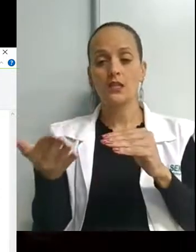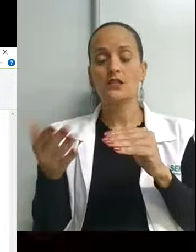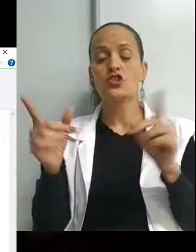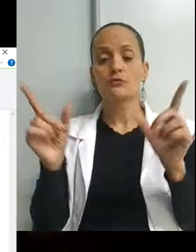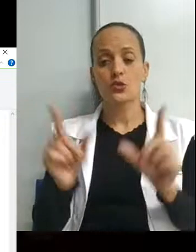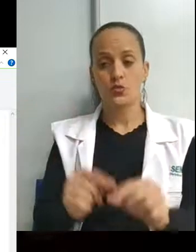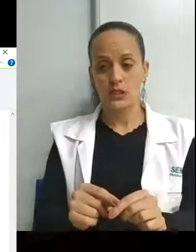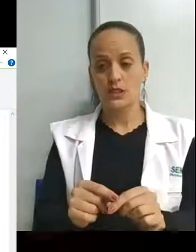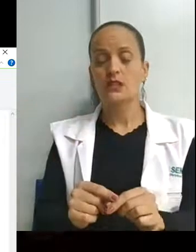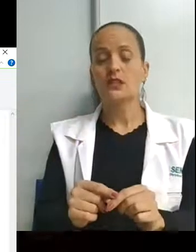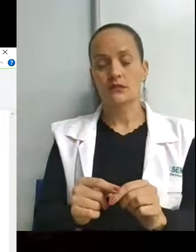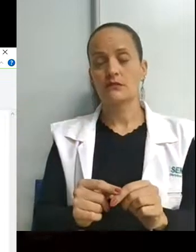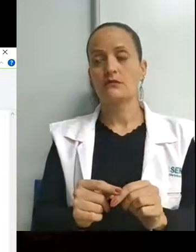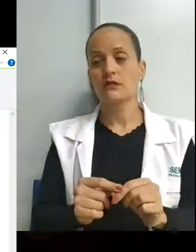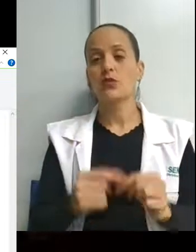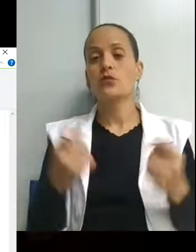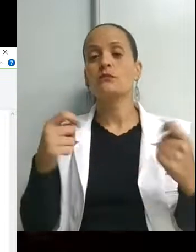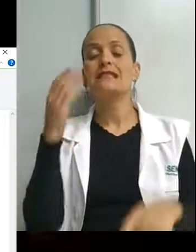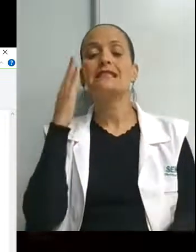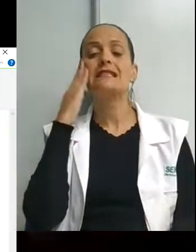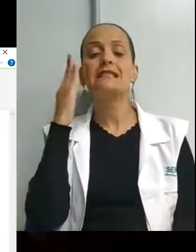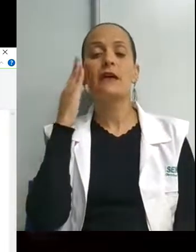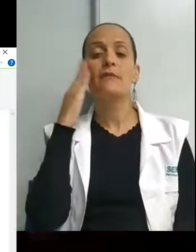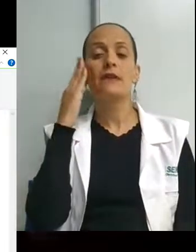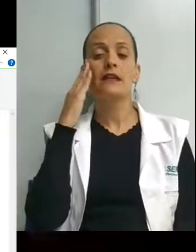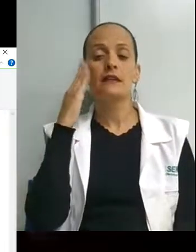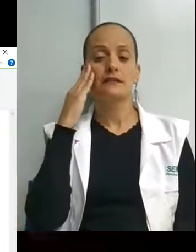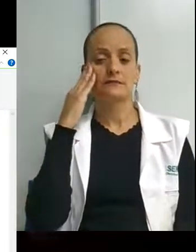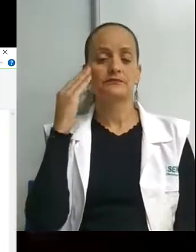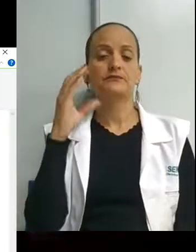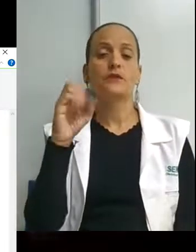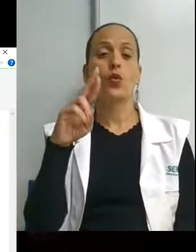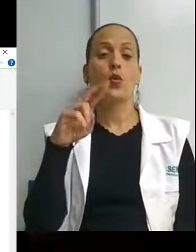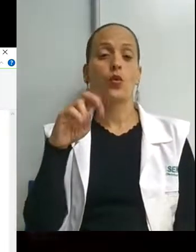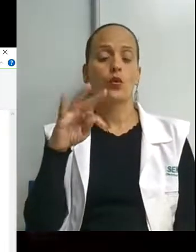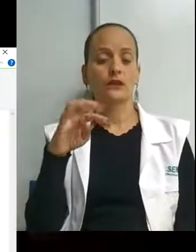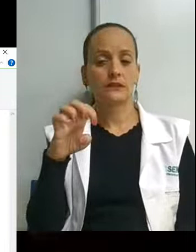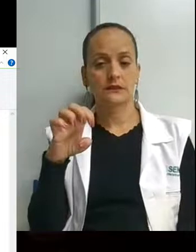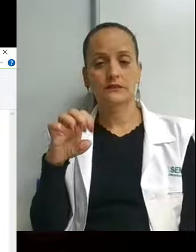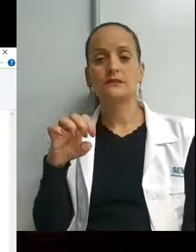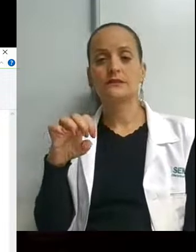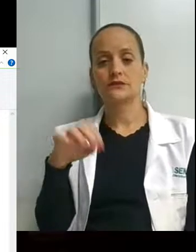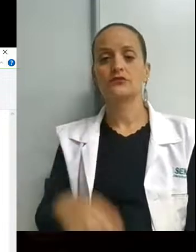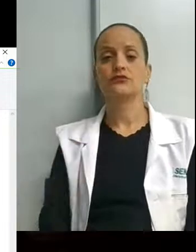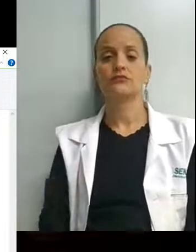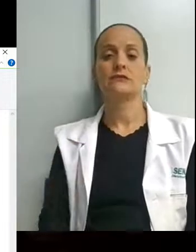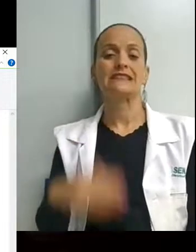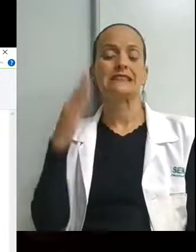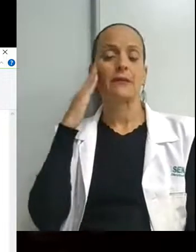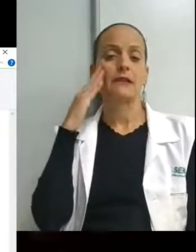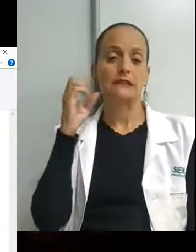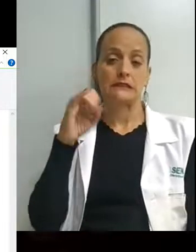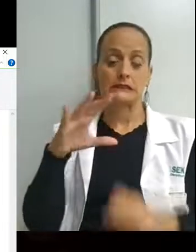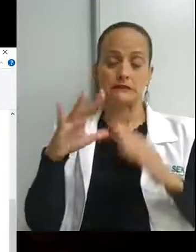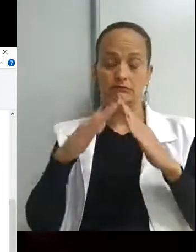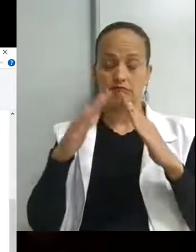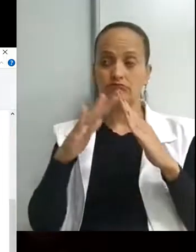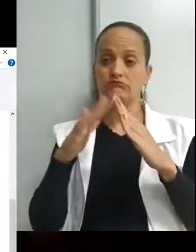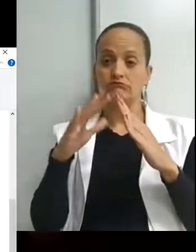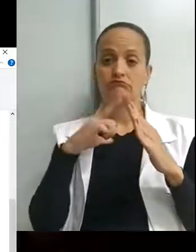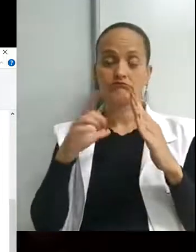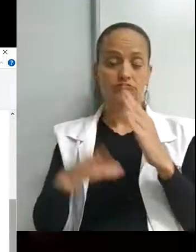das luminárias, caso a gente conecte o quê? O circuito da casa em série com ele, certo? Então, bora